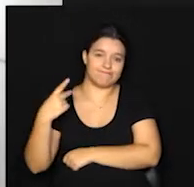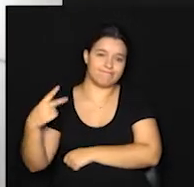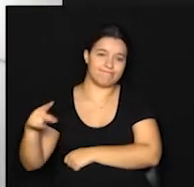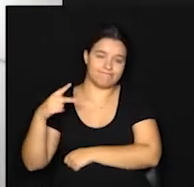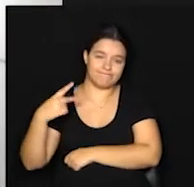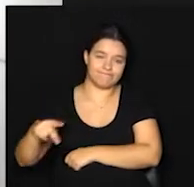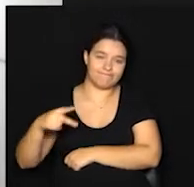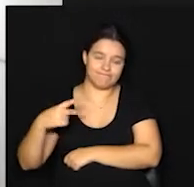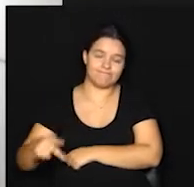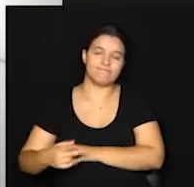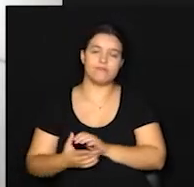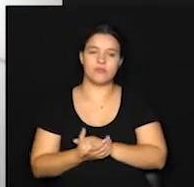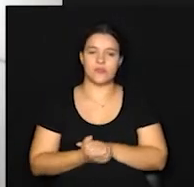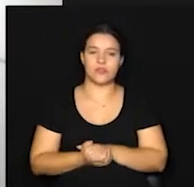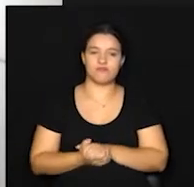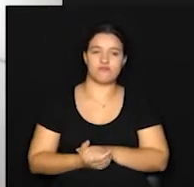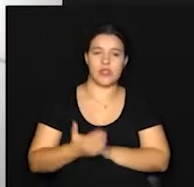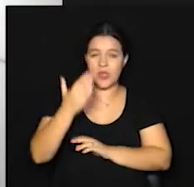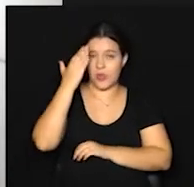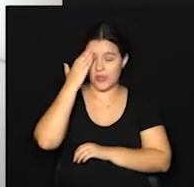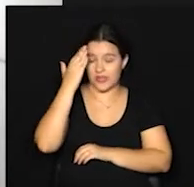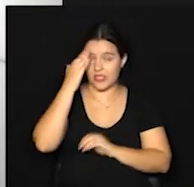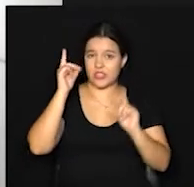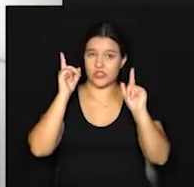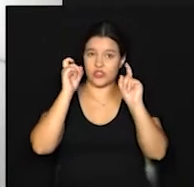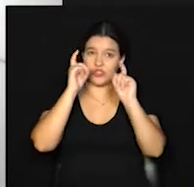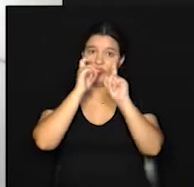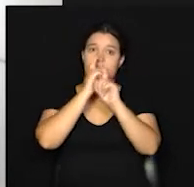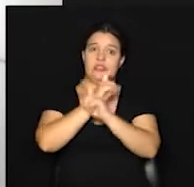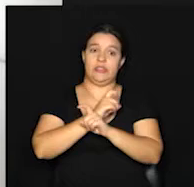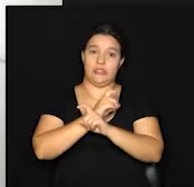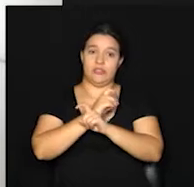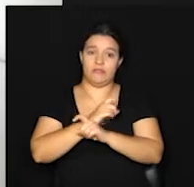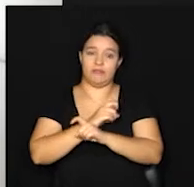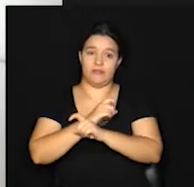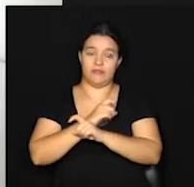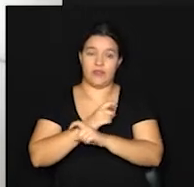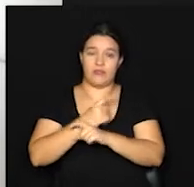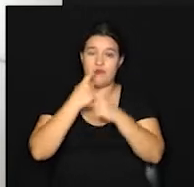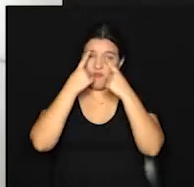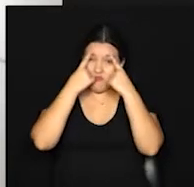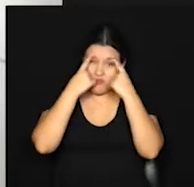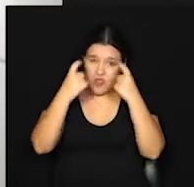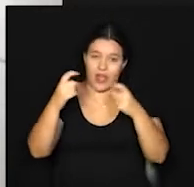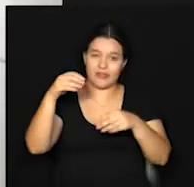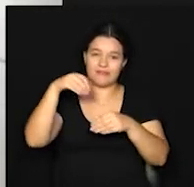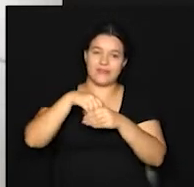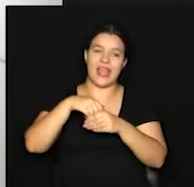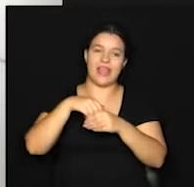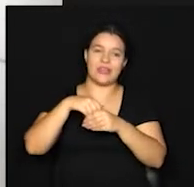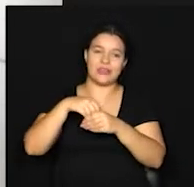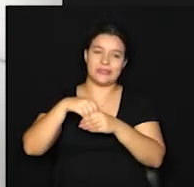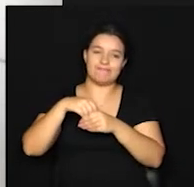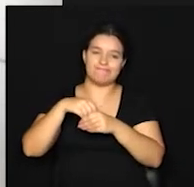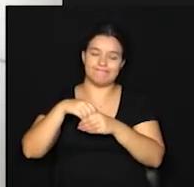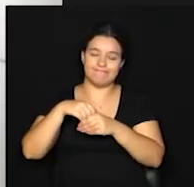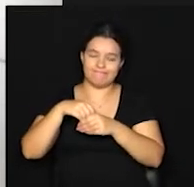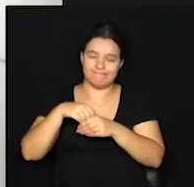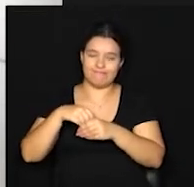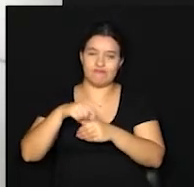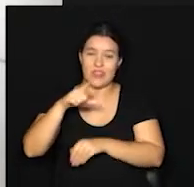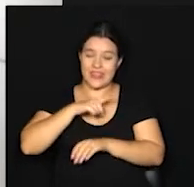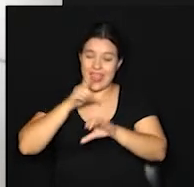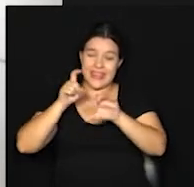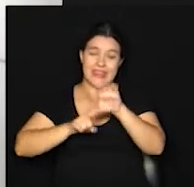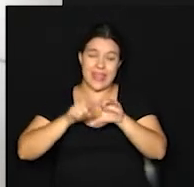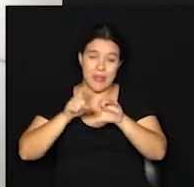Então, eu sei que é muito difícil sair de uma relação abusiva, é muito difícil mesmo, porque você está dependente